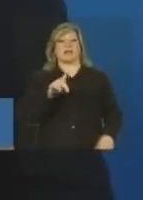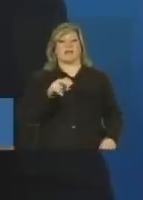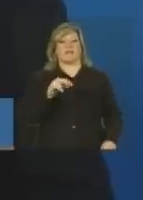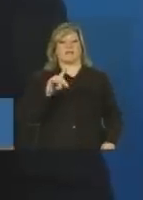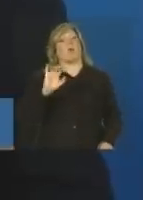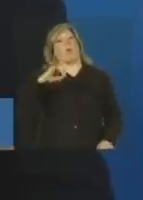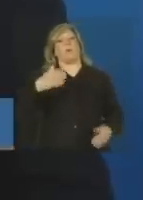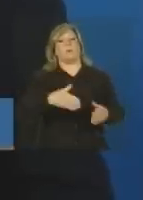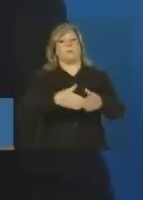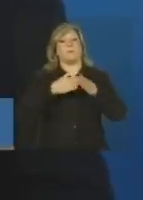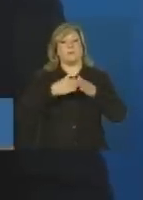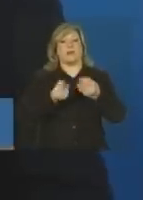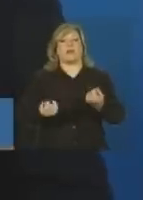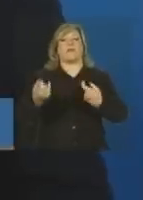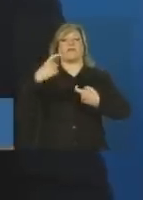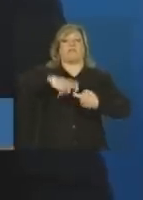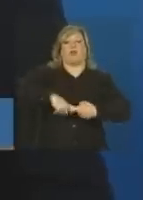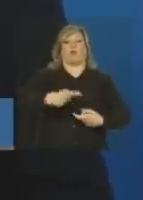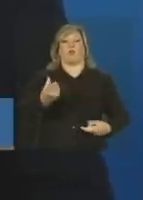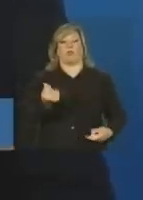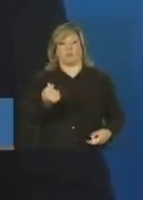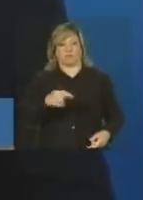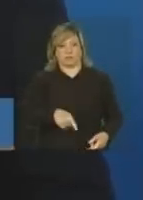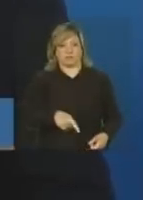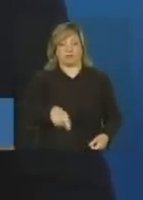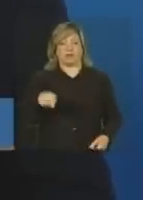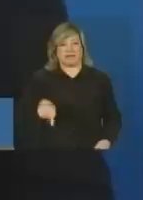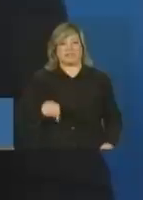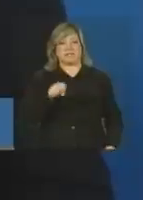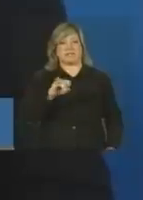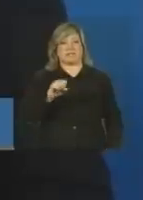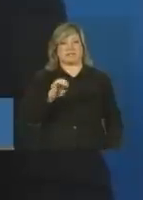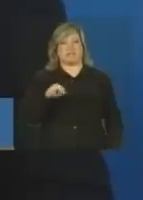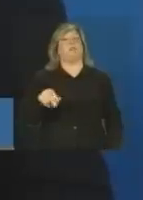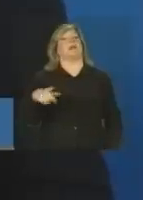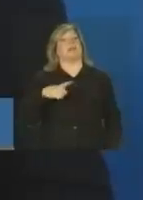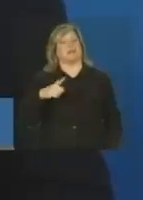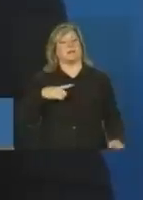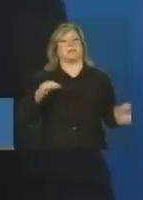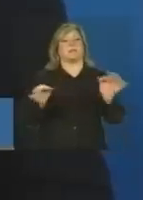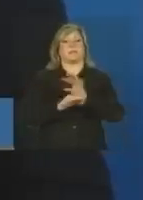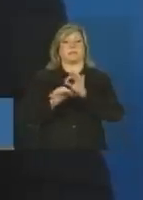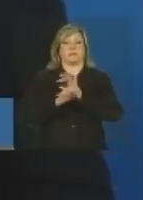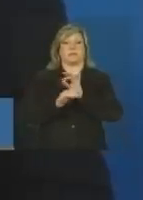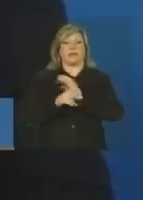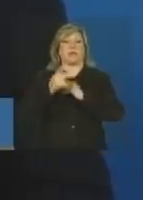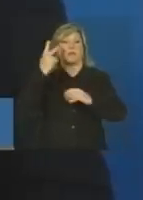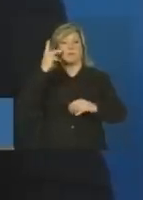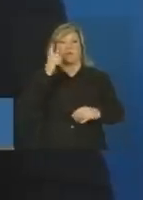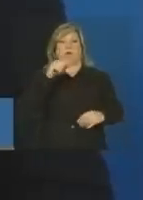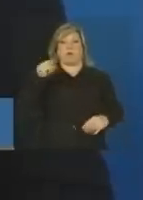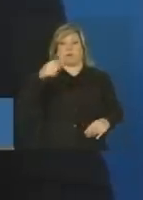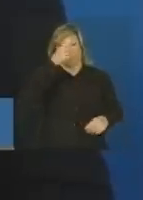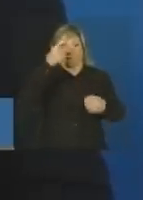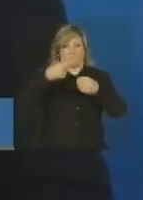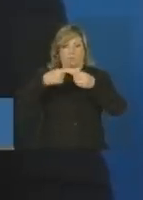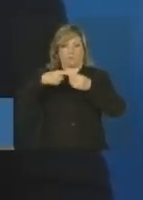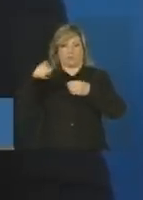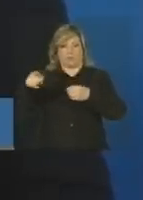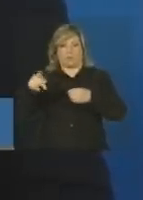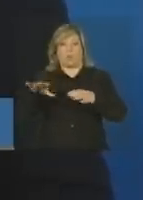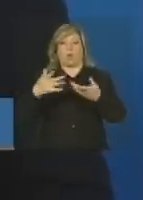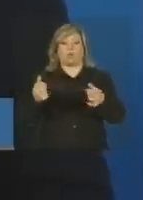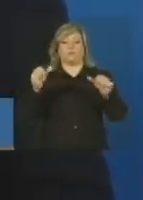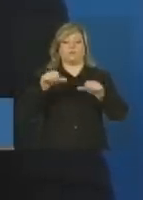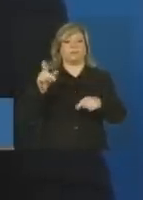a devolução dos recursos. Tá? O sistema ele está preparado, né, para o gestor, ao reprovar,